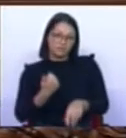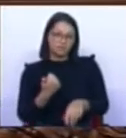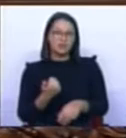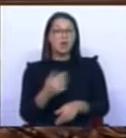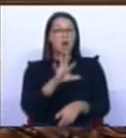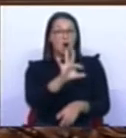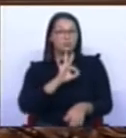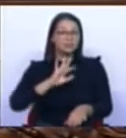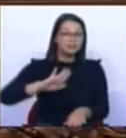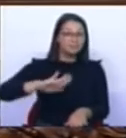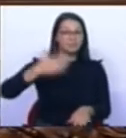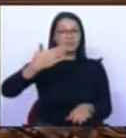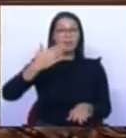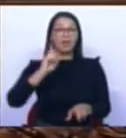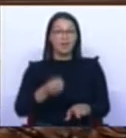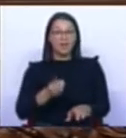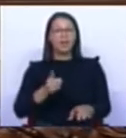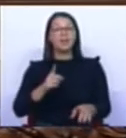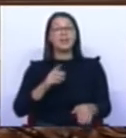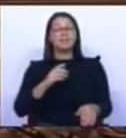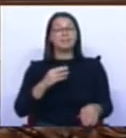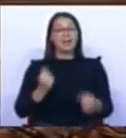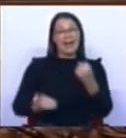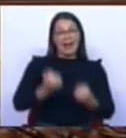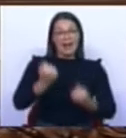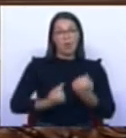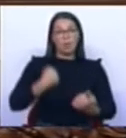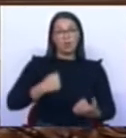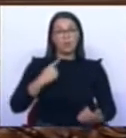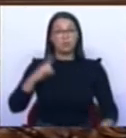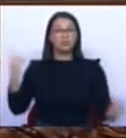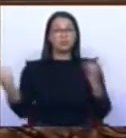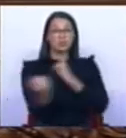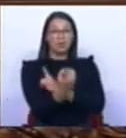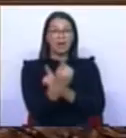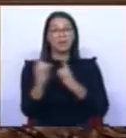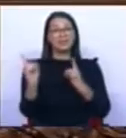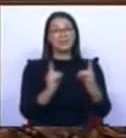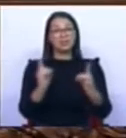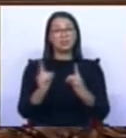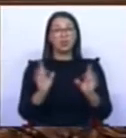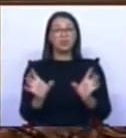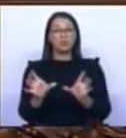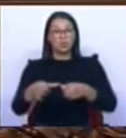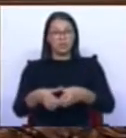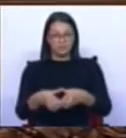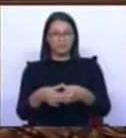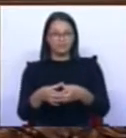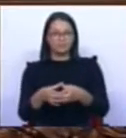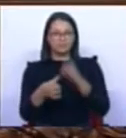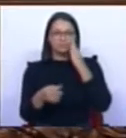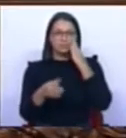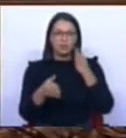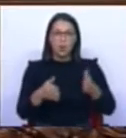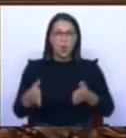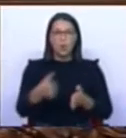opção tem de ser a de trocar o transporte individual pelo transporte coletivo. exatamente como não será o caminho